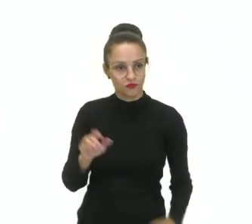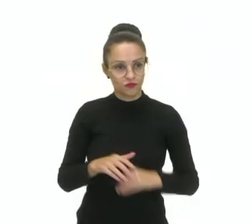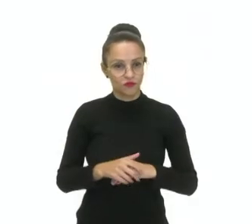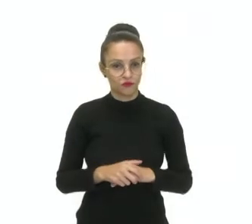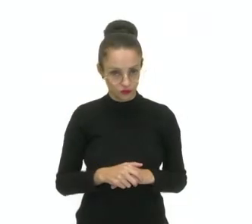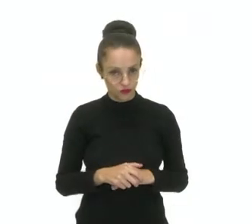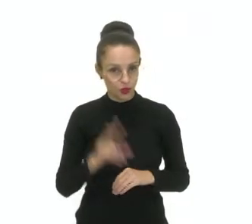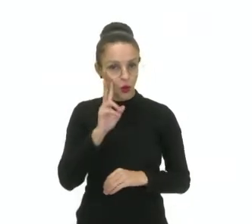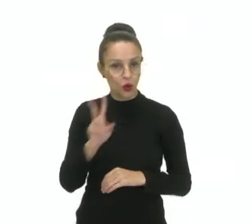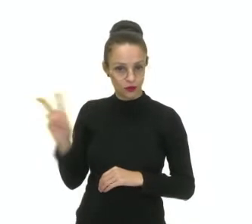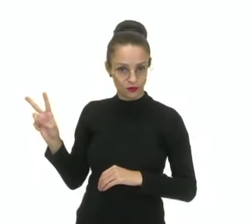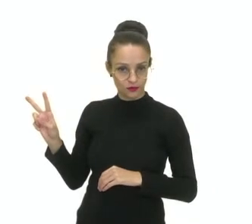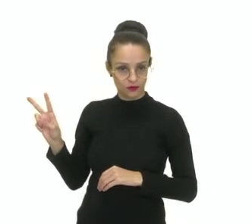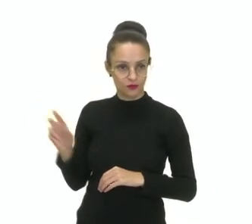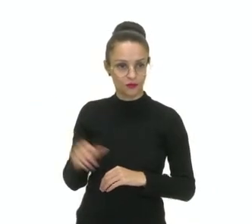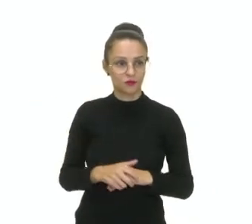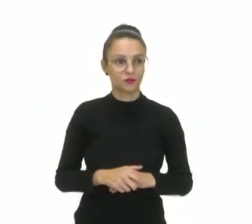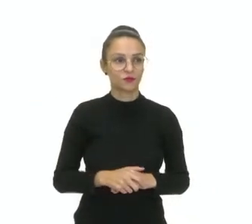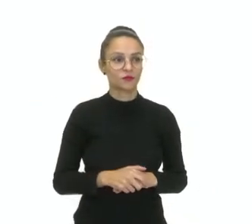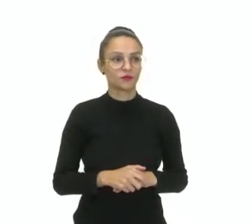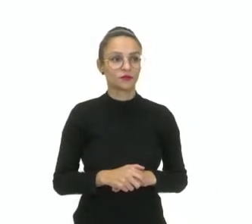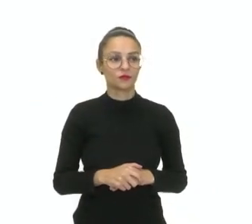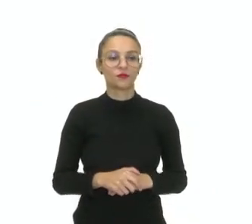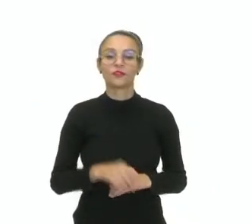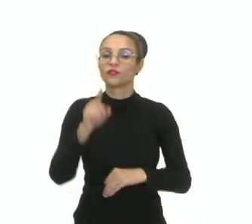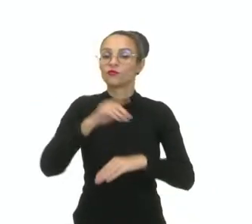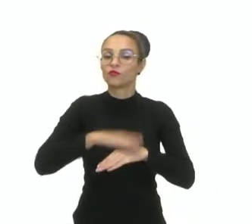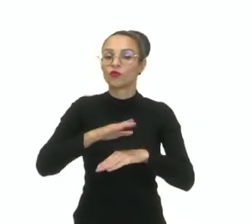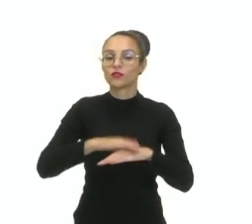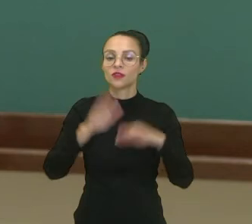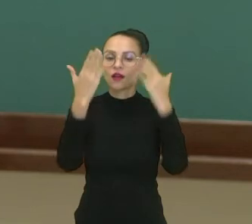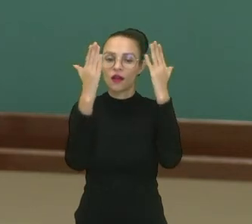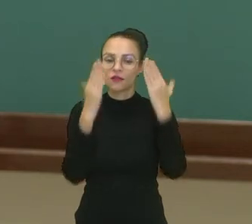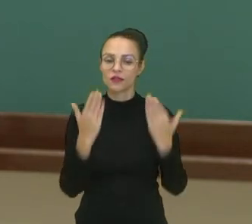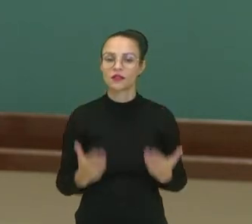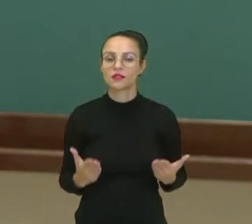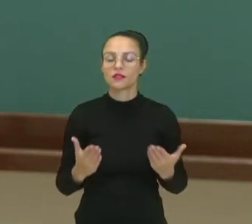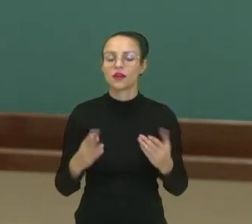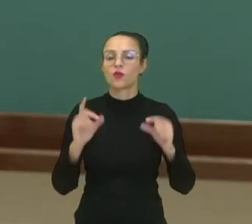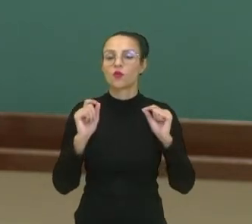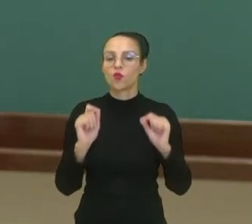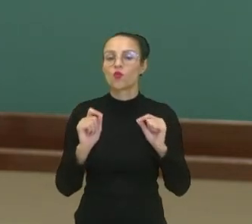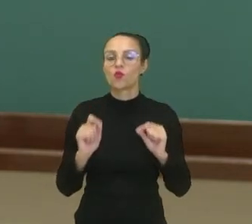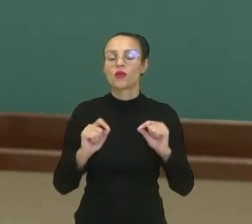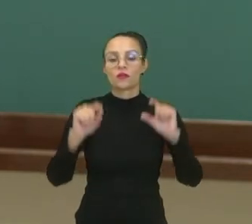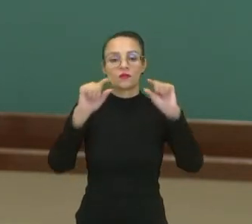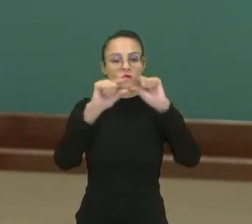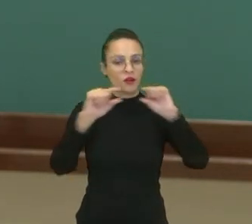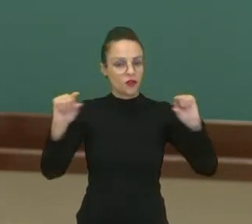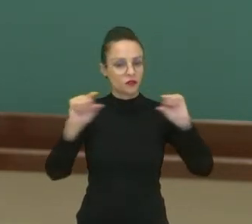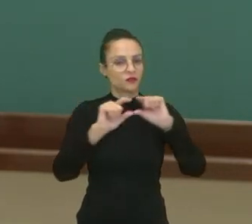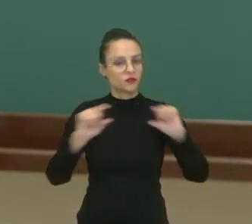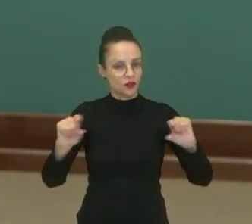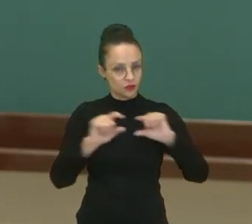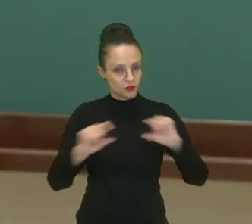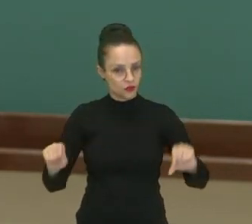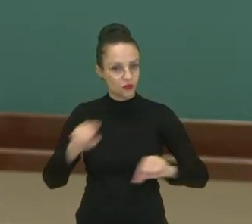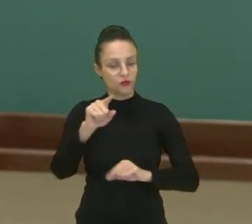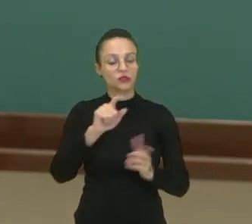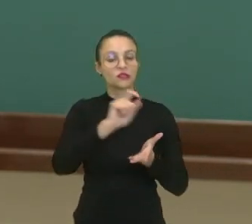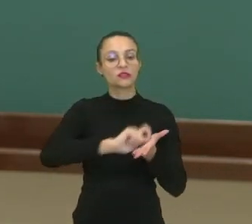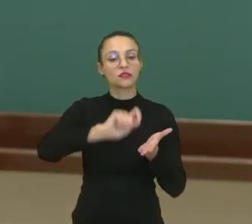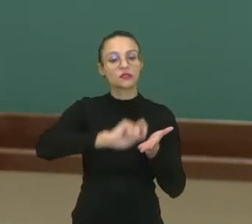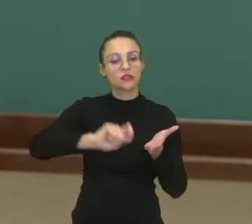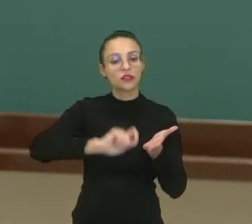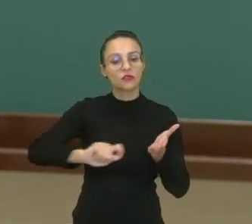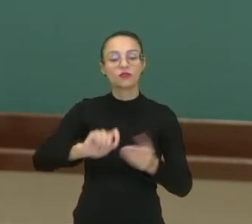tá olhando a propaganda? Ótimo. Vocês vão analisar cada uma das frases e escrevam pelo menos